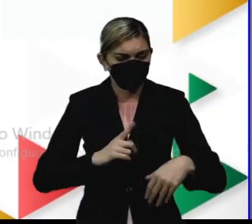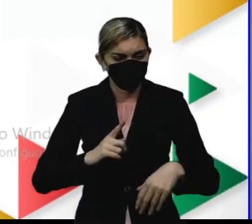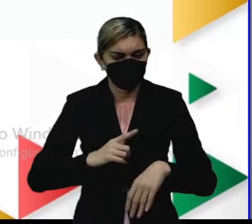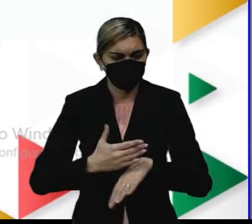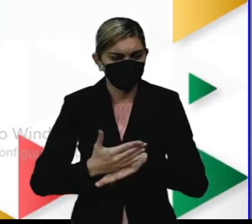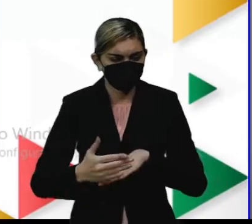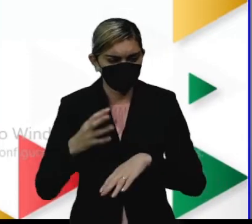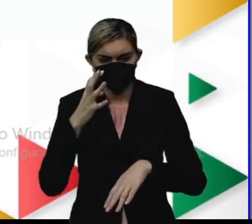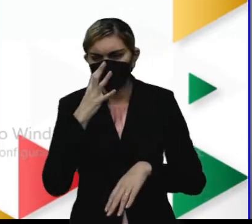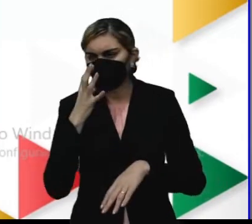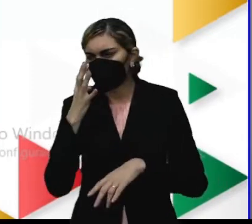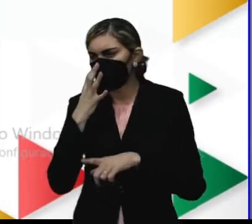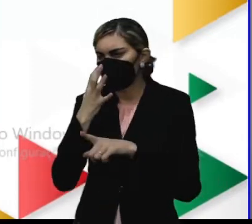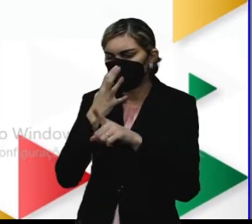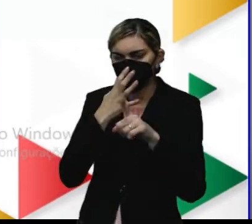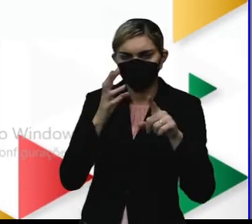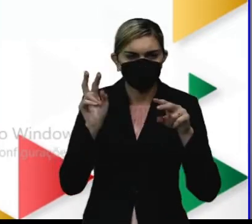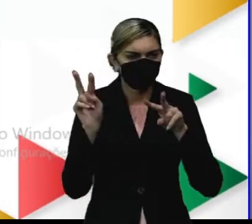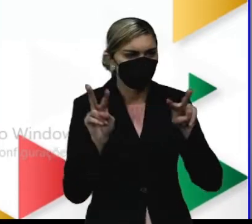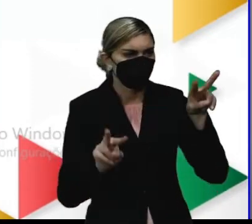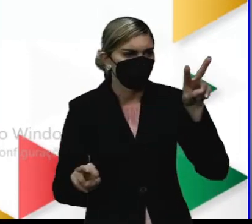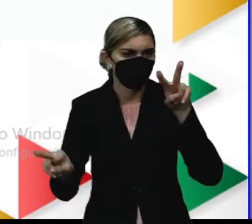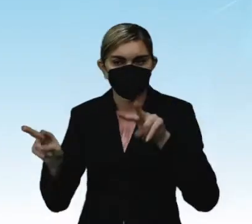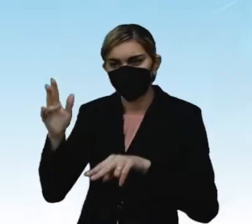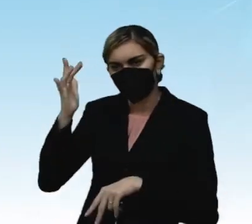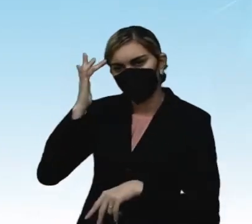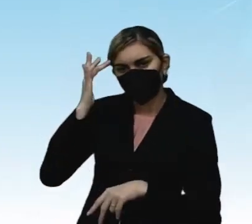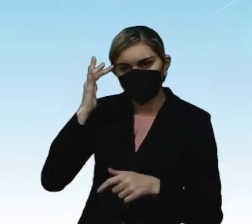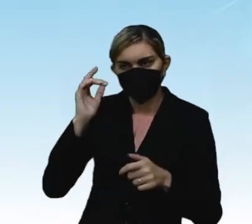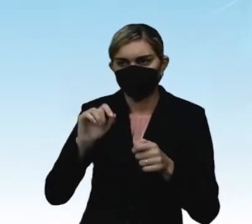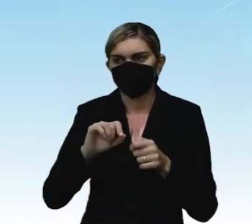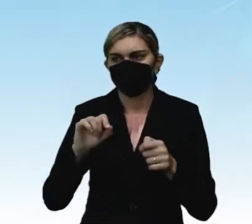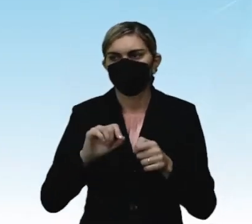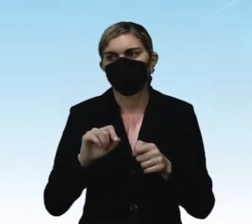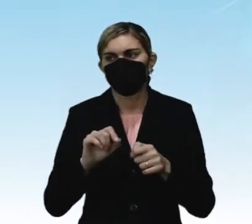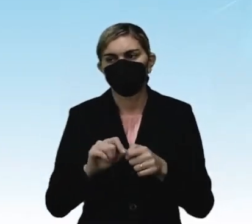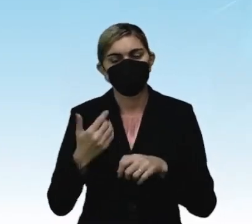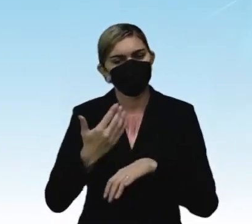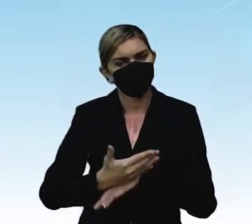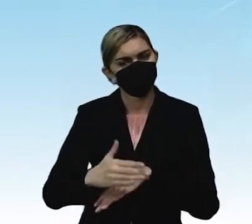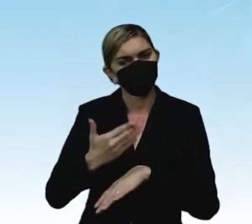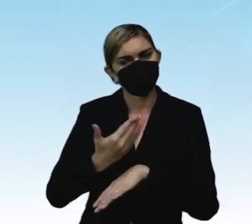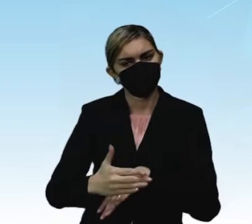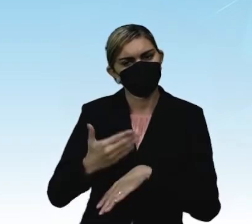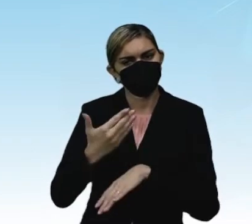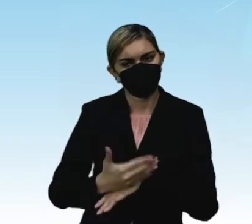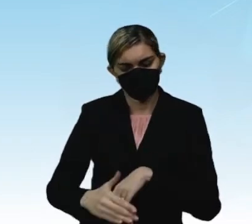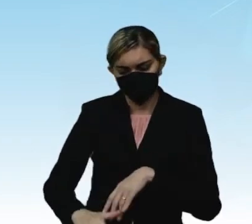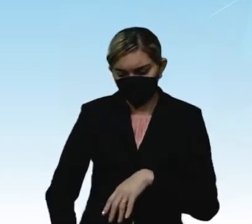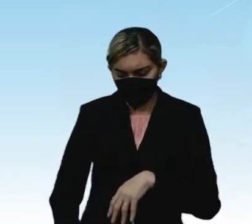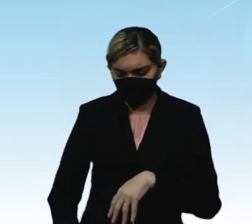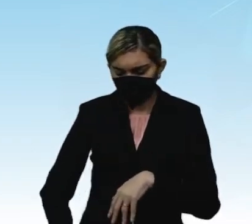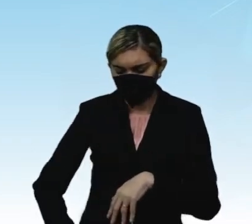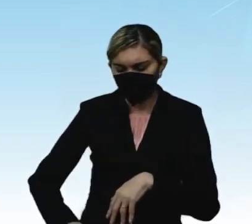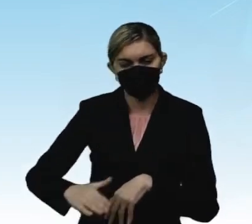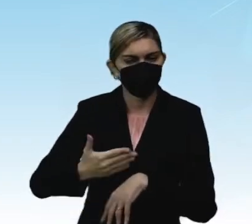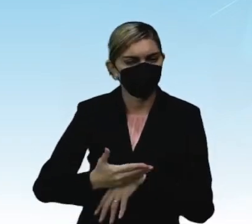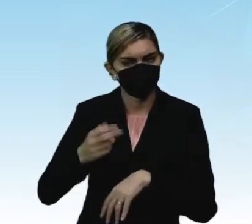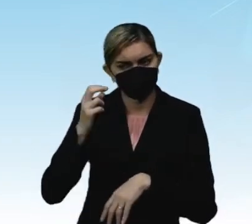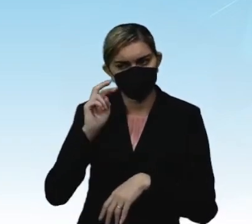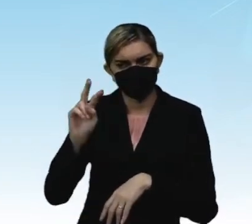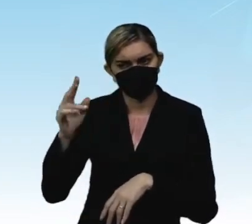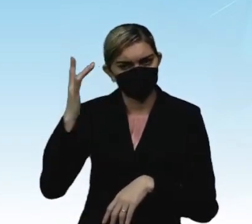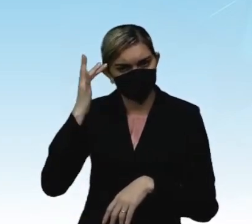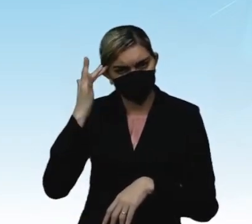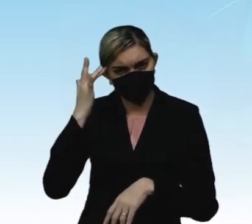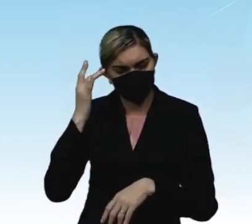costumar observar tudo que os adultos fazem e vão treinando desde cedo, certo? Se ele vê o mais